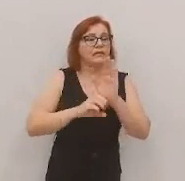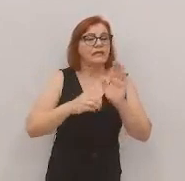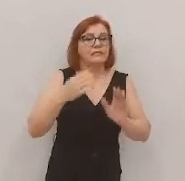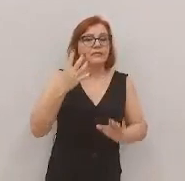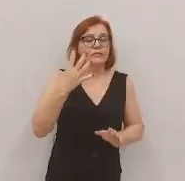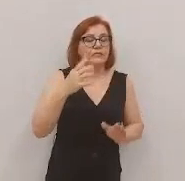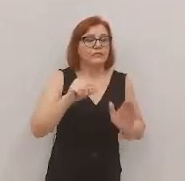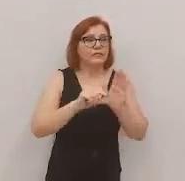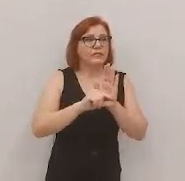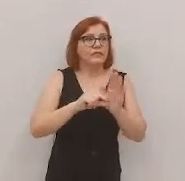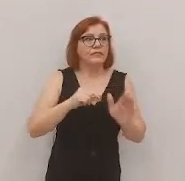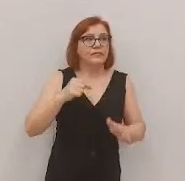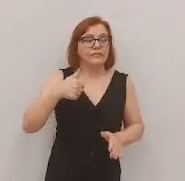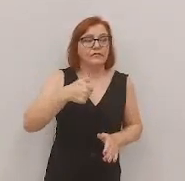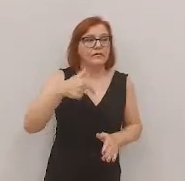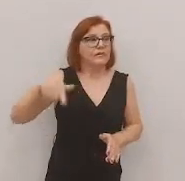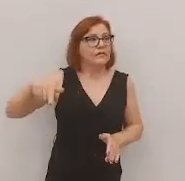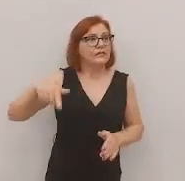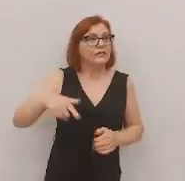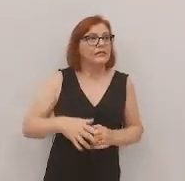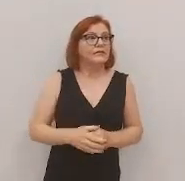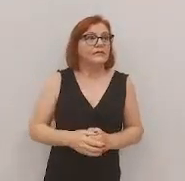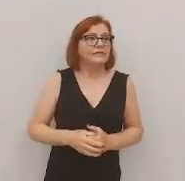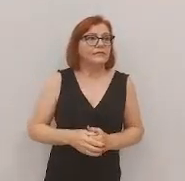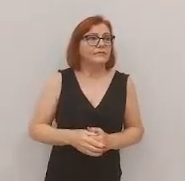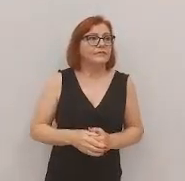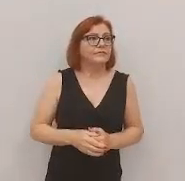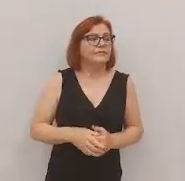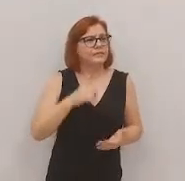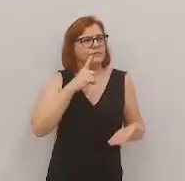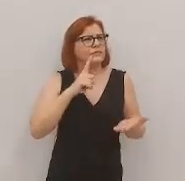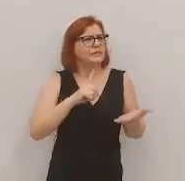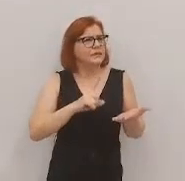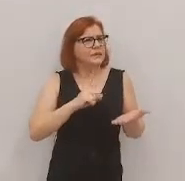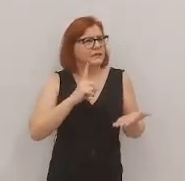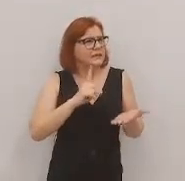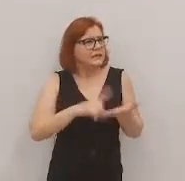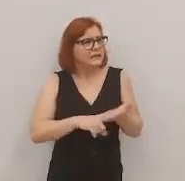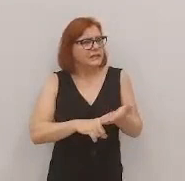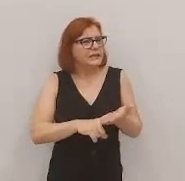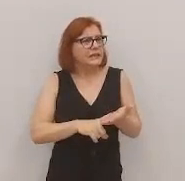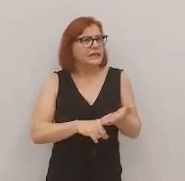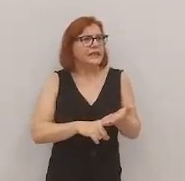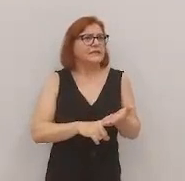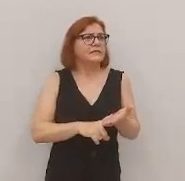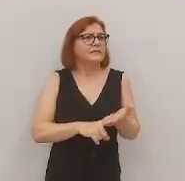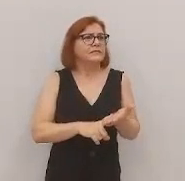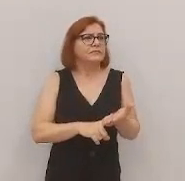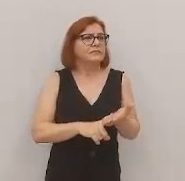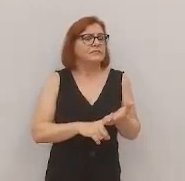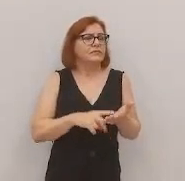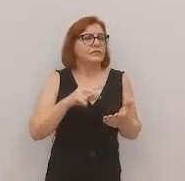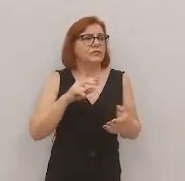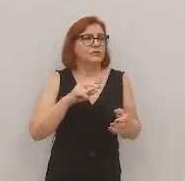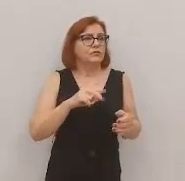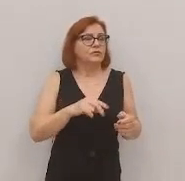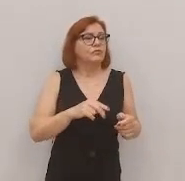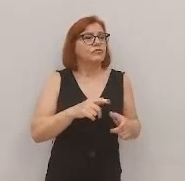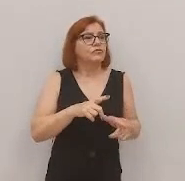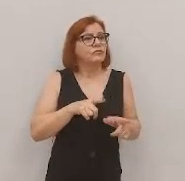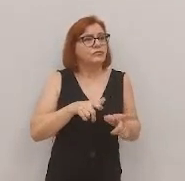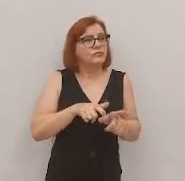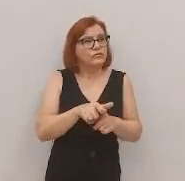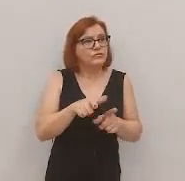Essa sentença é por decreto dos vigilantes, e